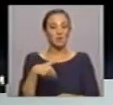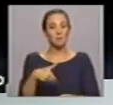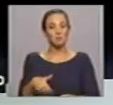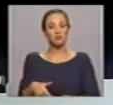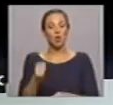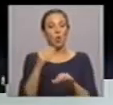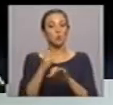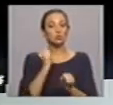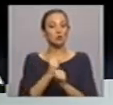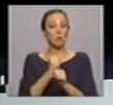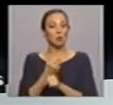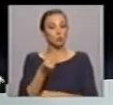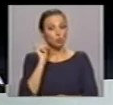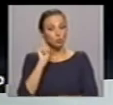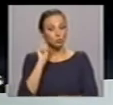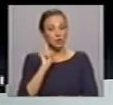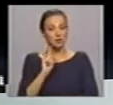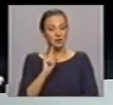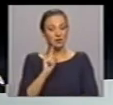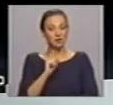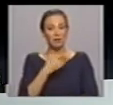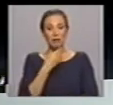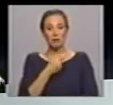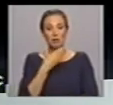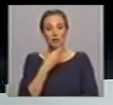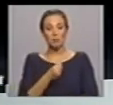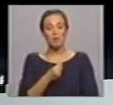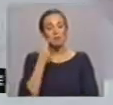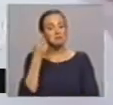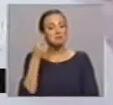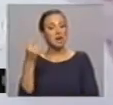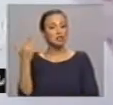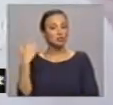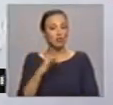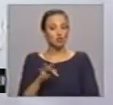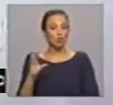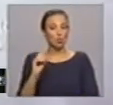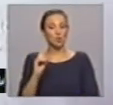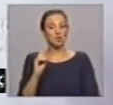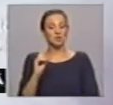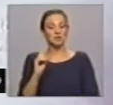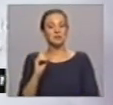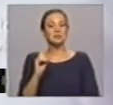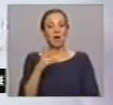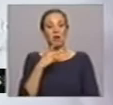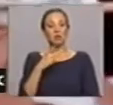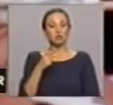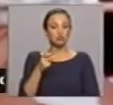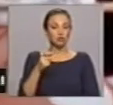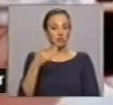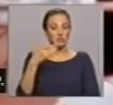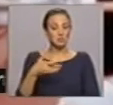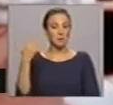outra missão mítica, a velhinha missão Voyager, fez 40 anos, na semana passada. Isto são imagens de